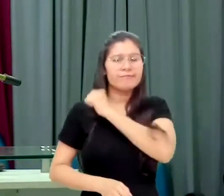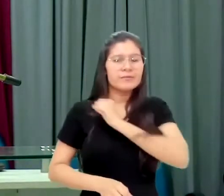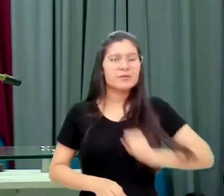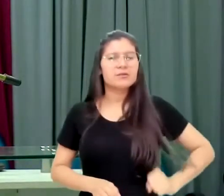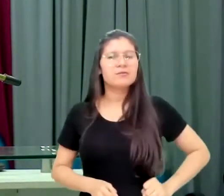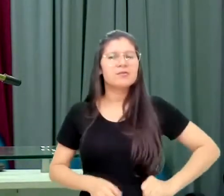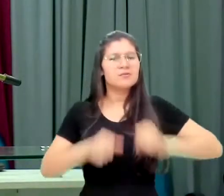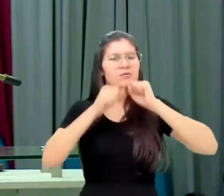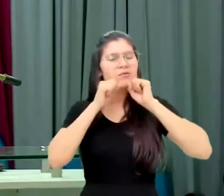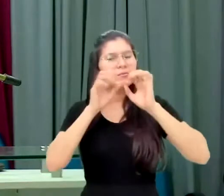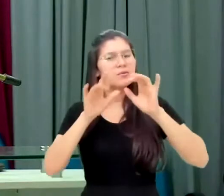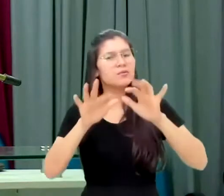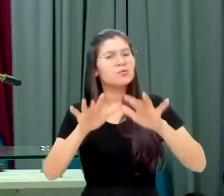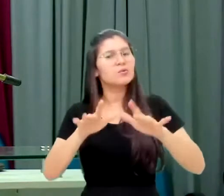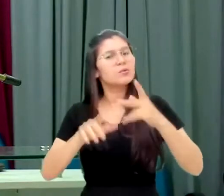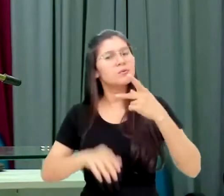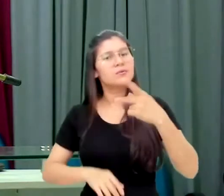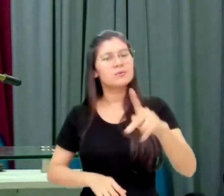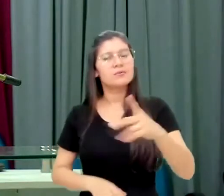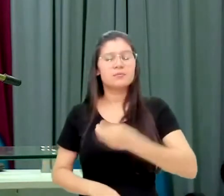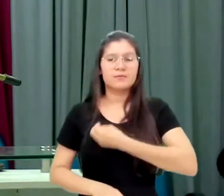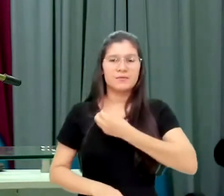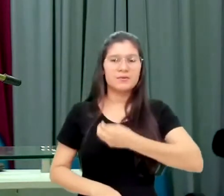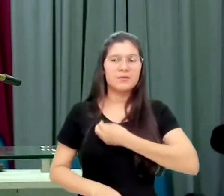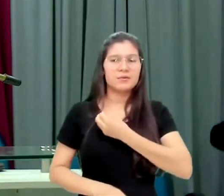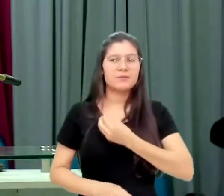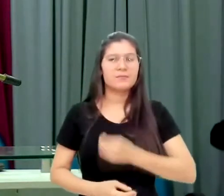tua vida. Louvado seja o nome do Senhor.